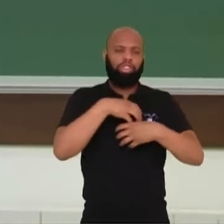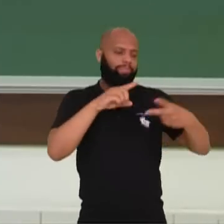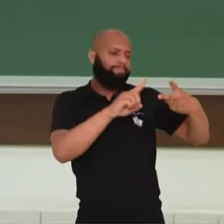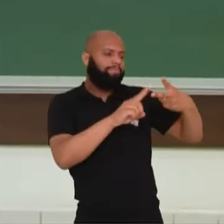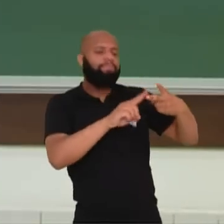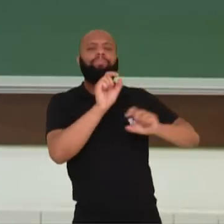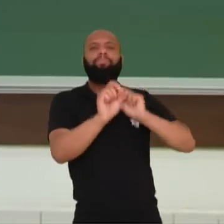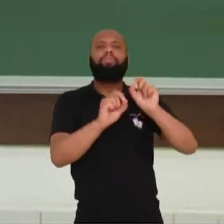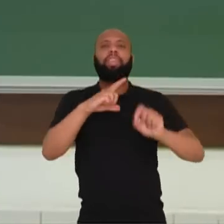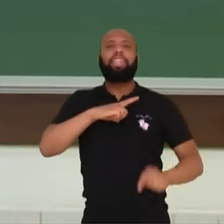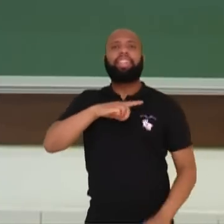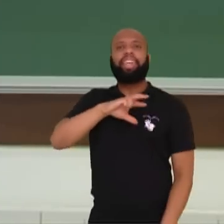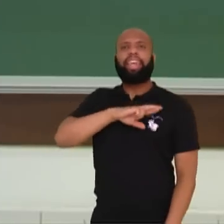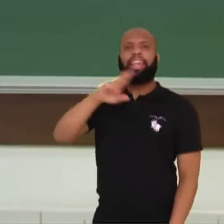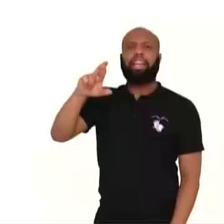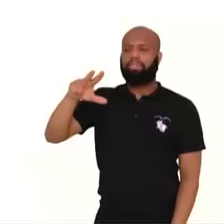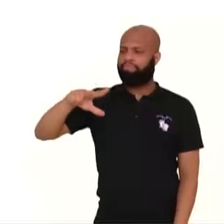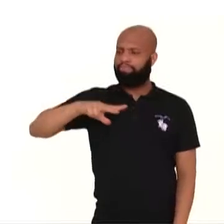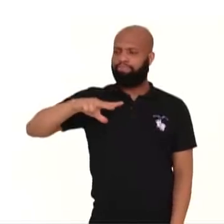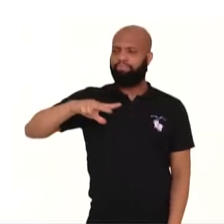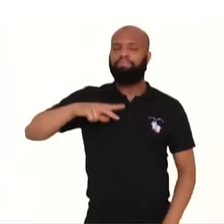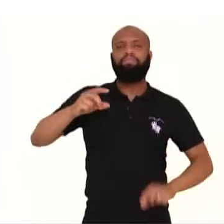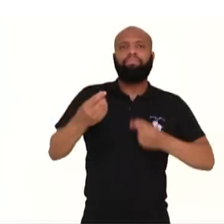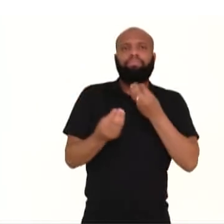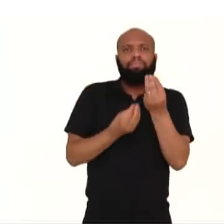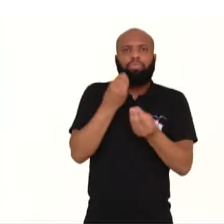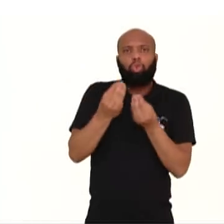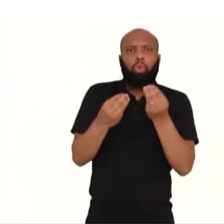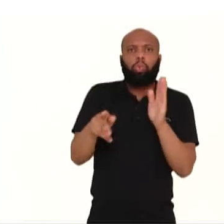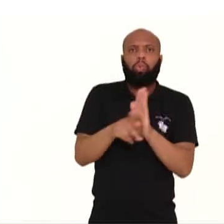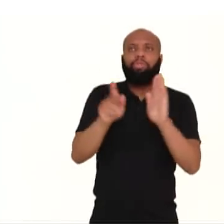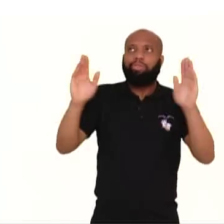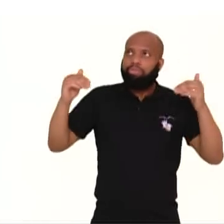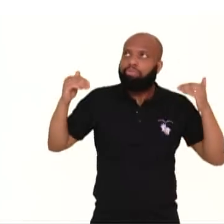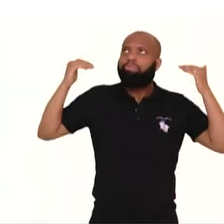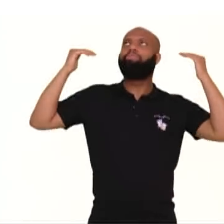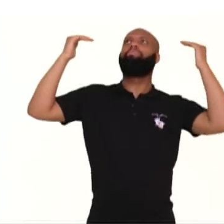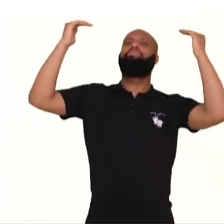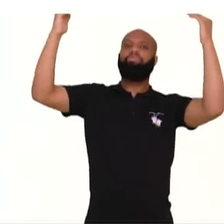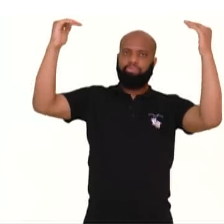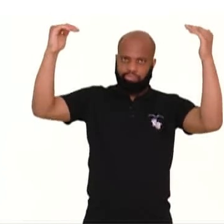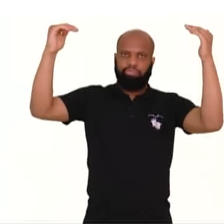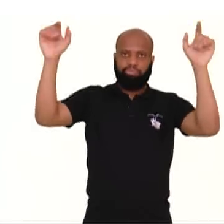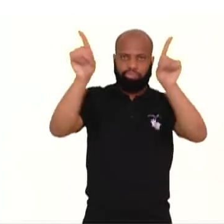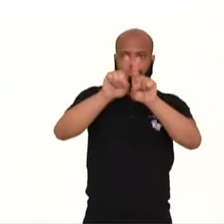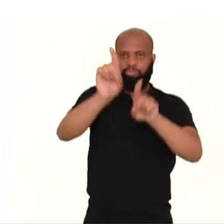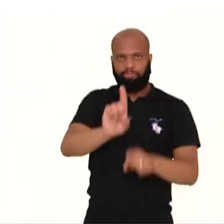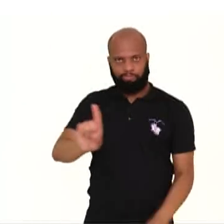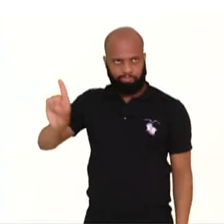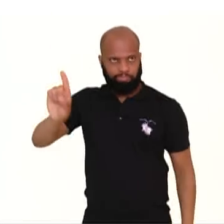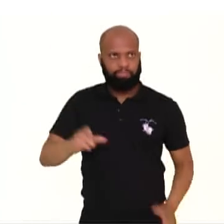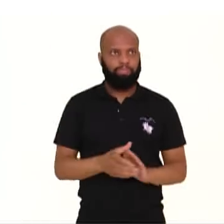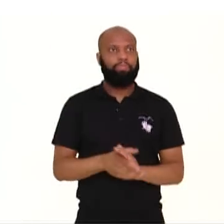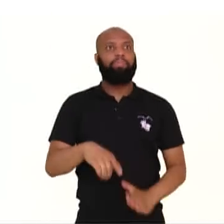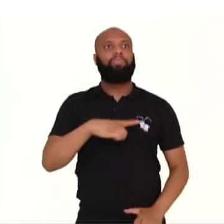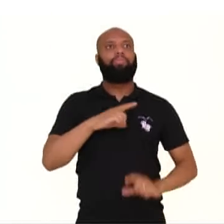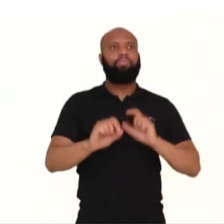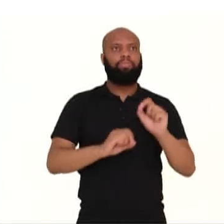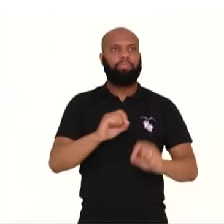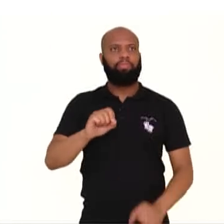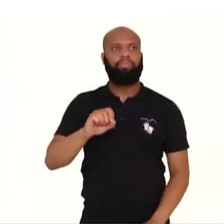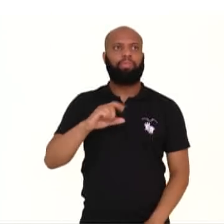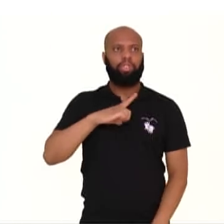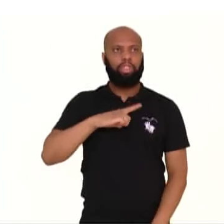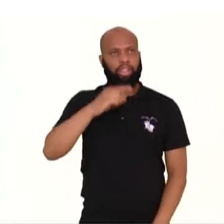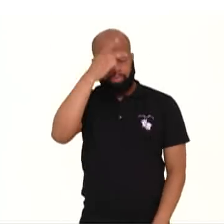você tem uma relação pessoal do grego com o além, né? Com o transcendente, com seus deuses. Jean-Pierre Vernant, que é um